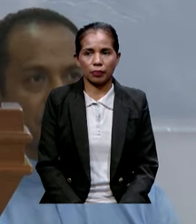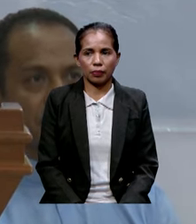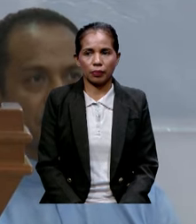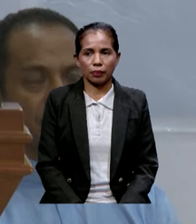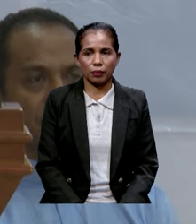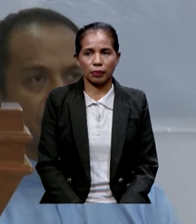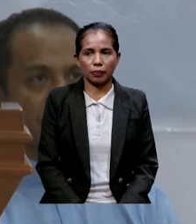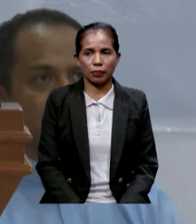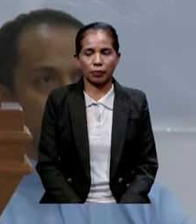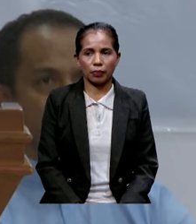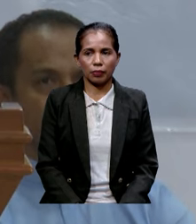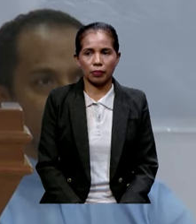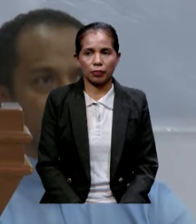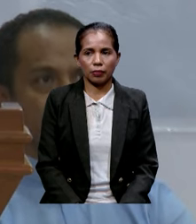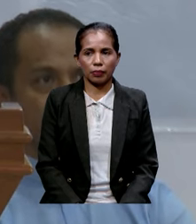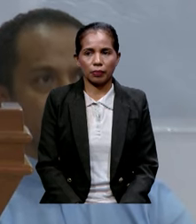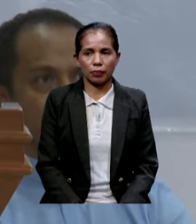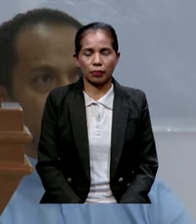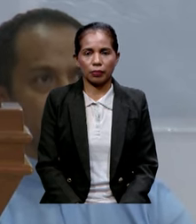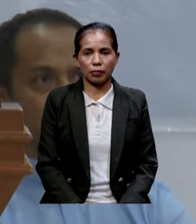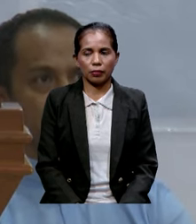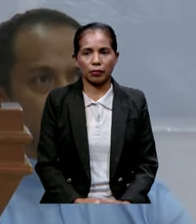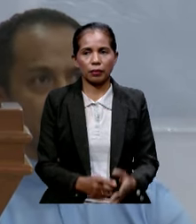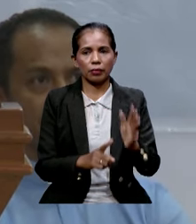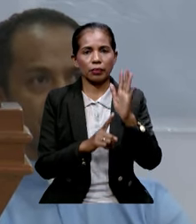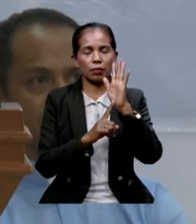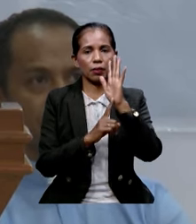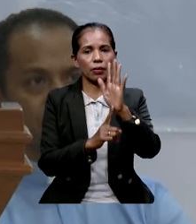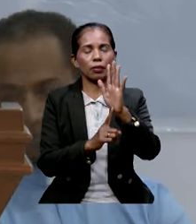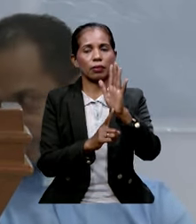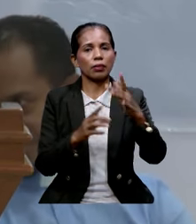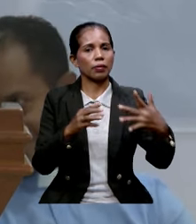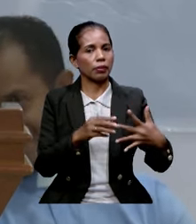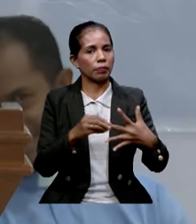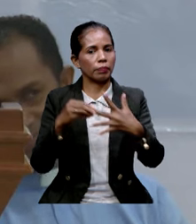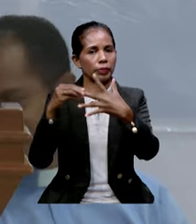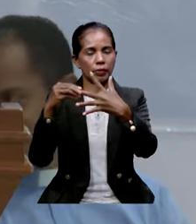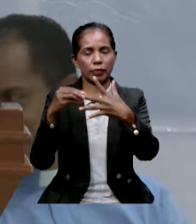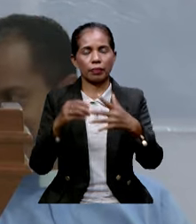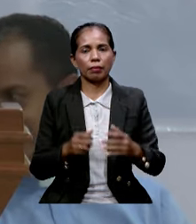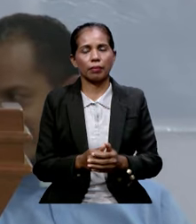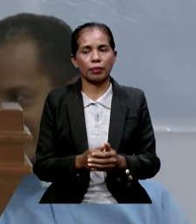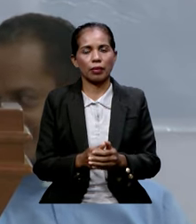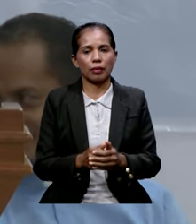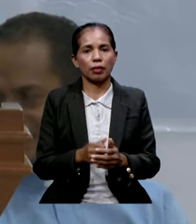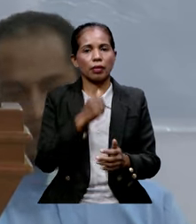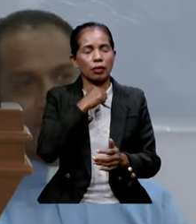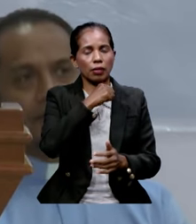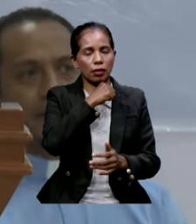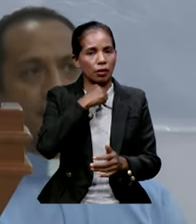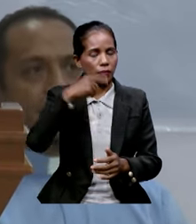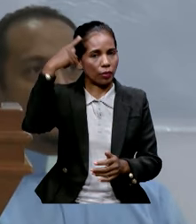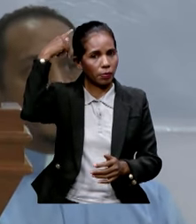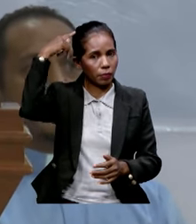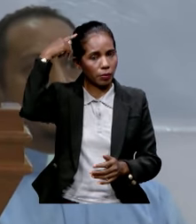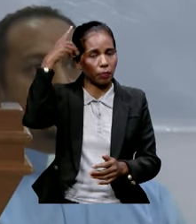Comunicado oficial. o arcebispo metropolita de